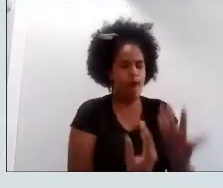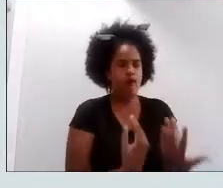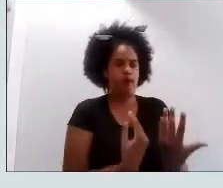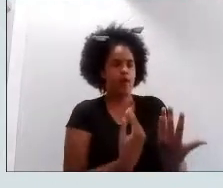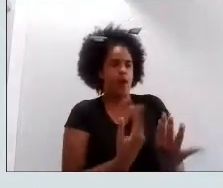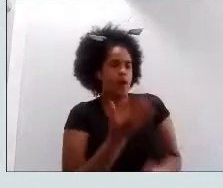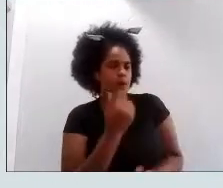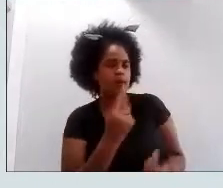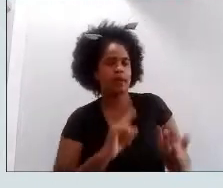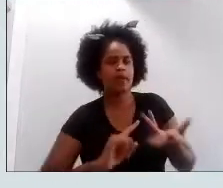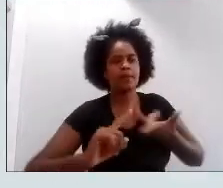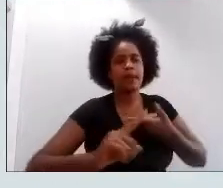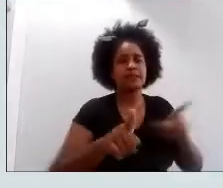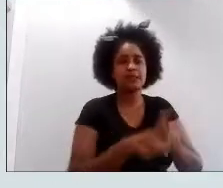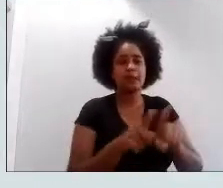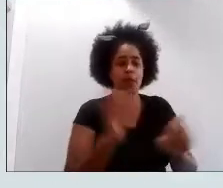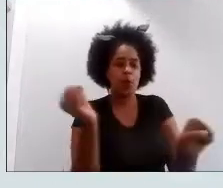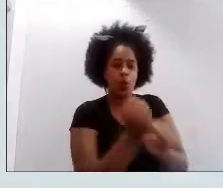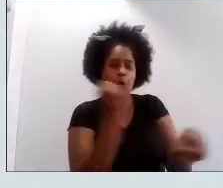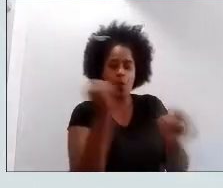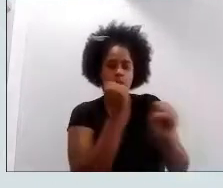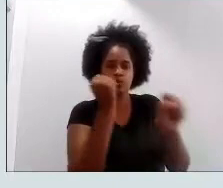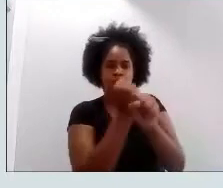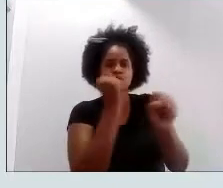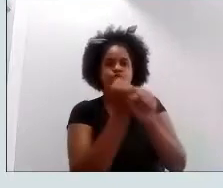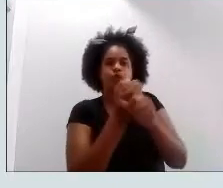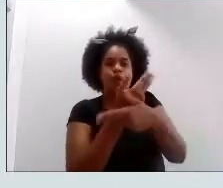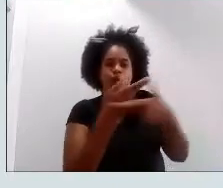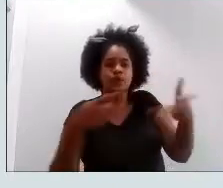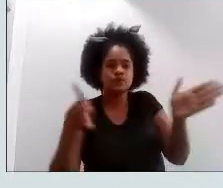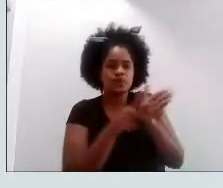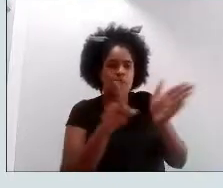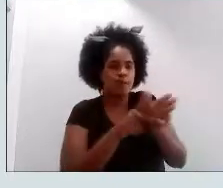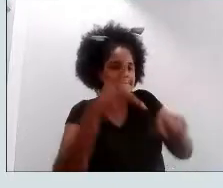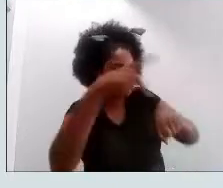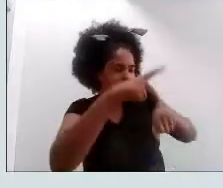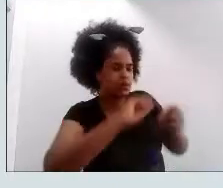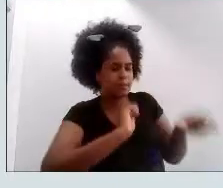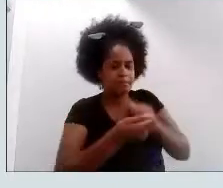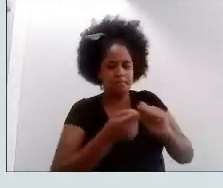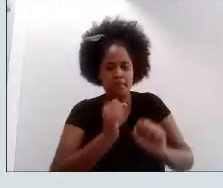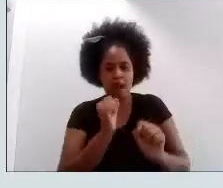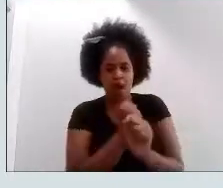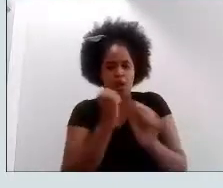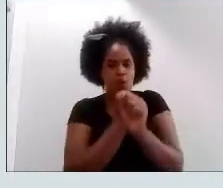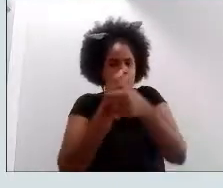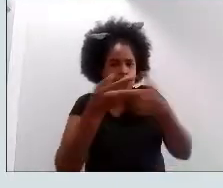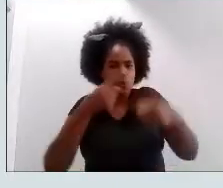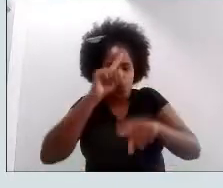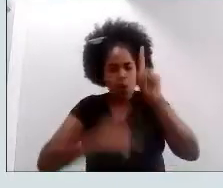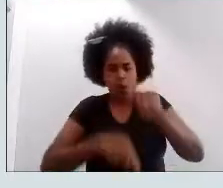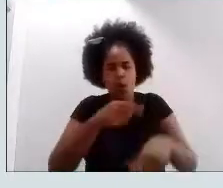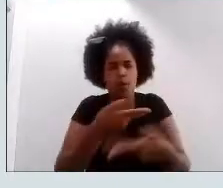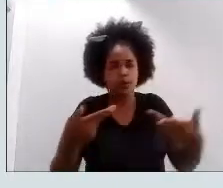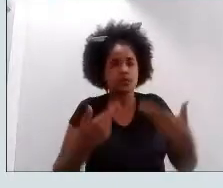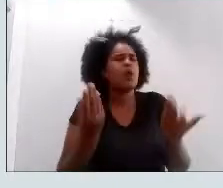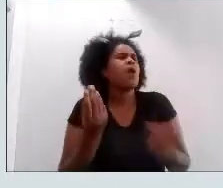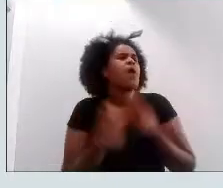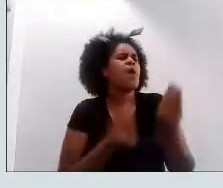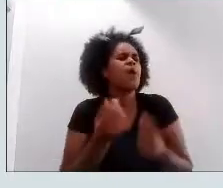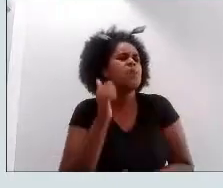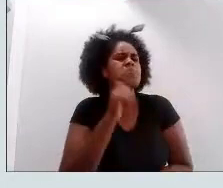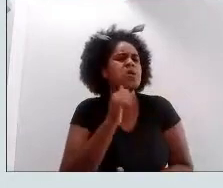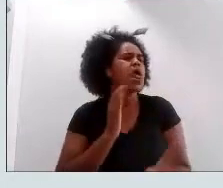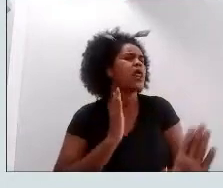faz isso? Como é que se chega a essas hipóteses e conclusões? Como eu disse, a partir dos vestígios que são